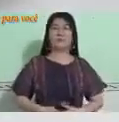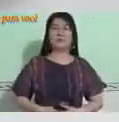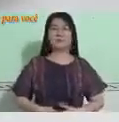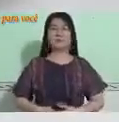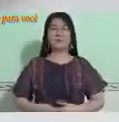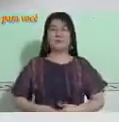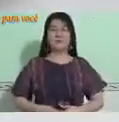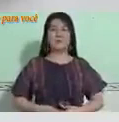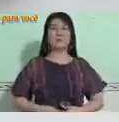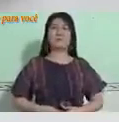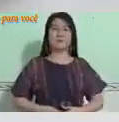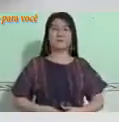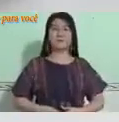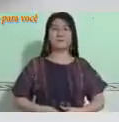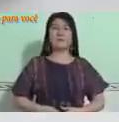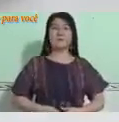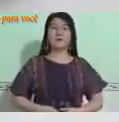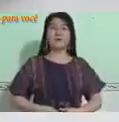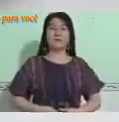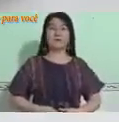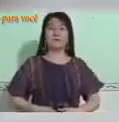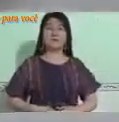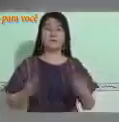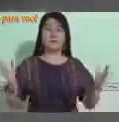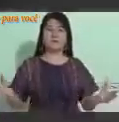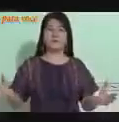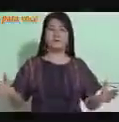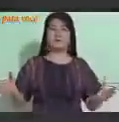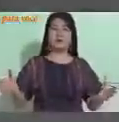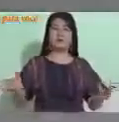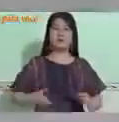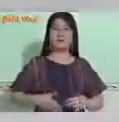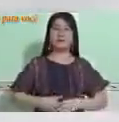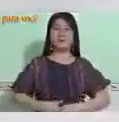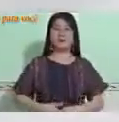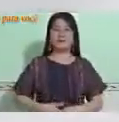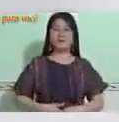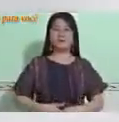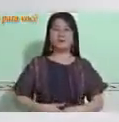em ventilação invasiva, vírgula, ou seja, vírgula, entubada S.